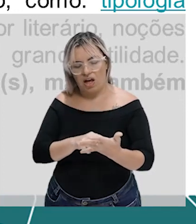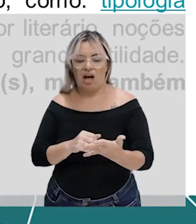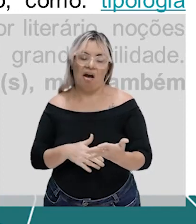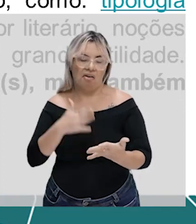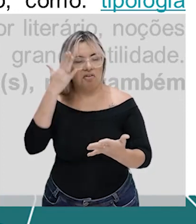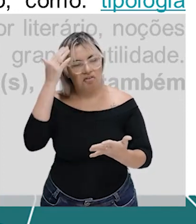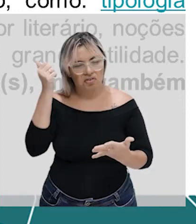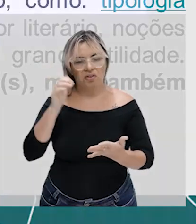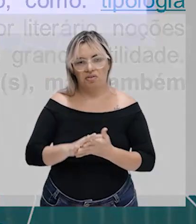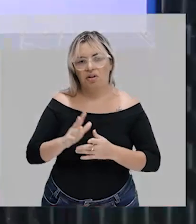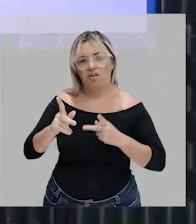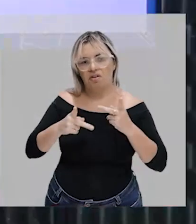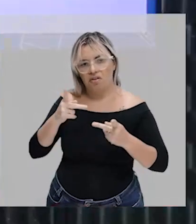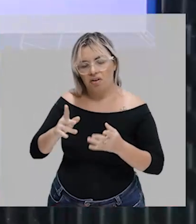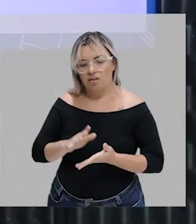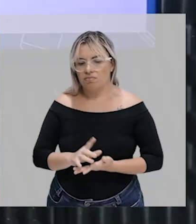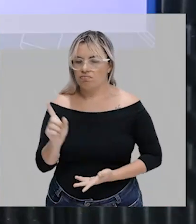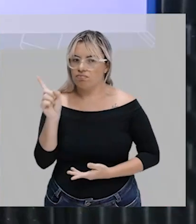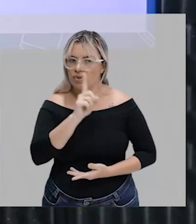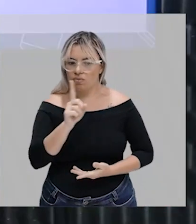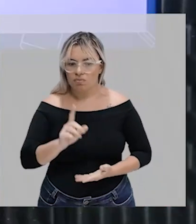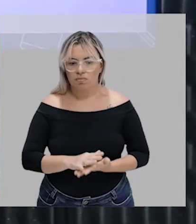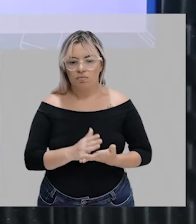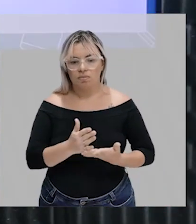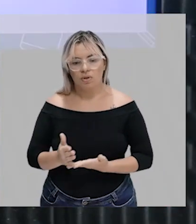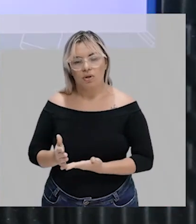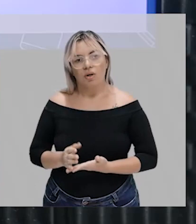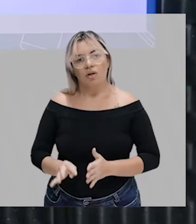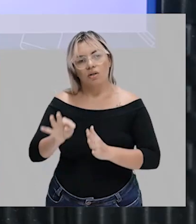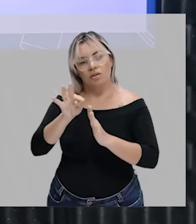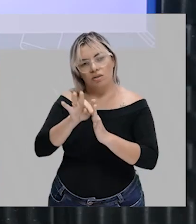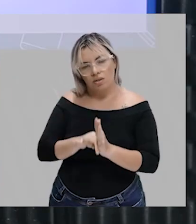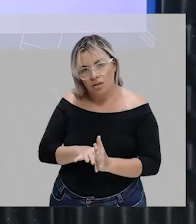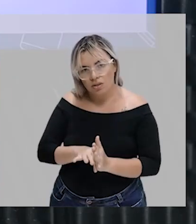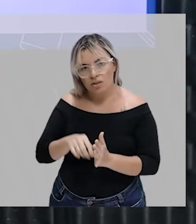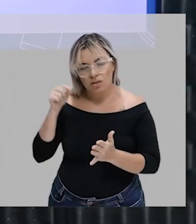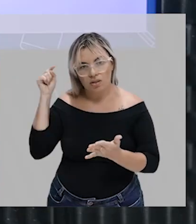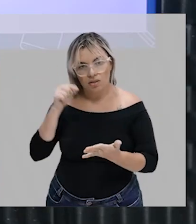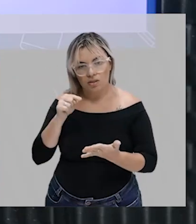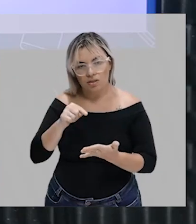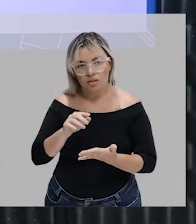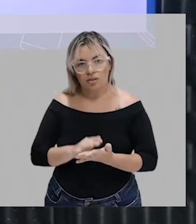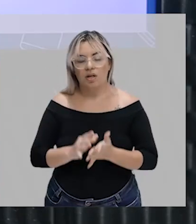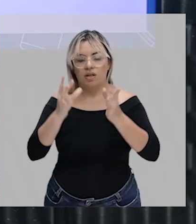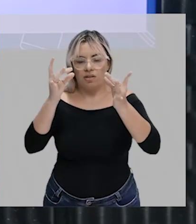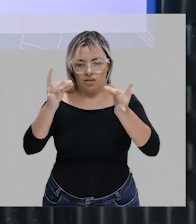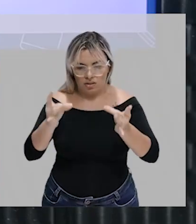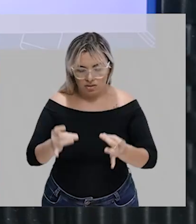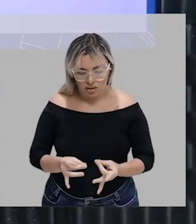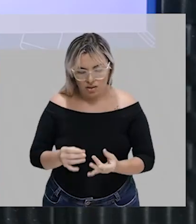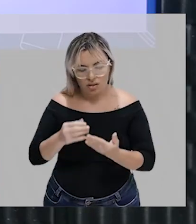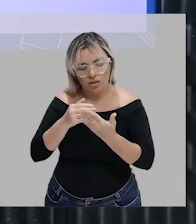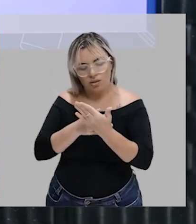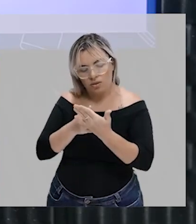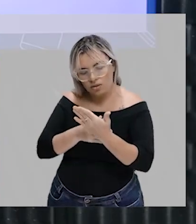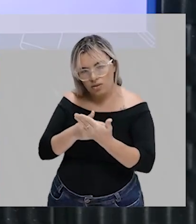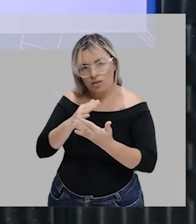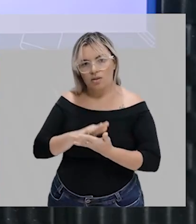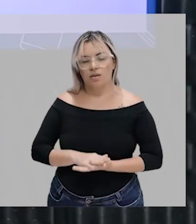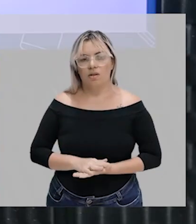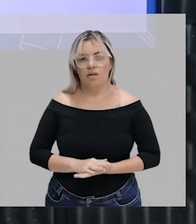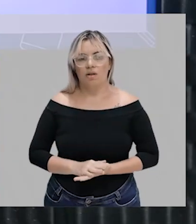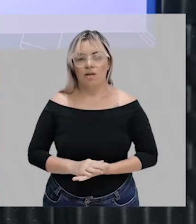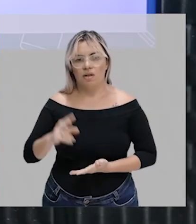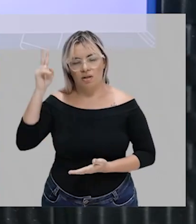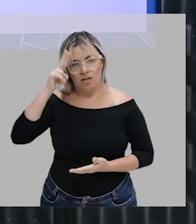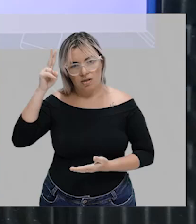falando. Não é bem assim. O texto ele tem nuances, tem detalhes que às vezes ficam implícitos. Lembra o exemplo do filme que eu falei